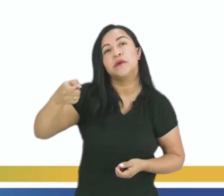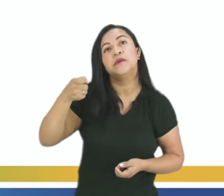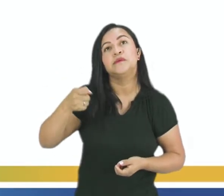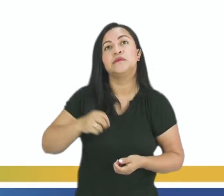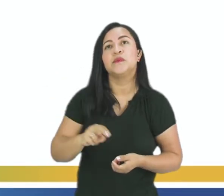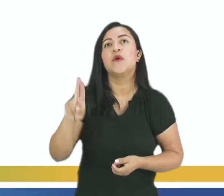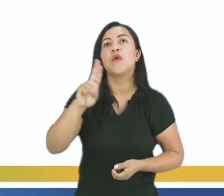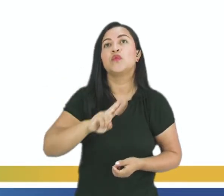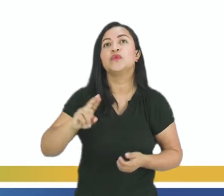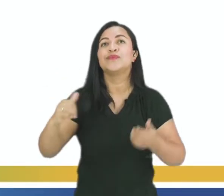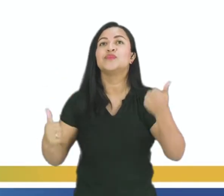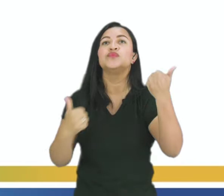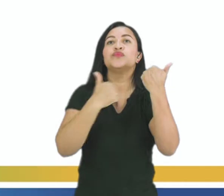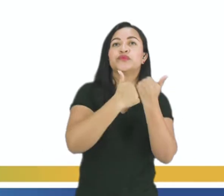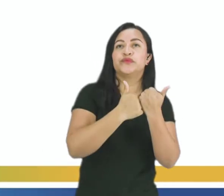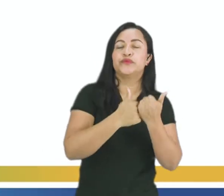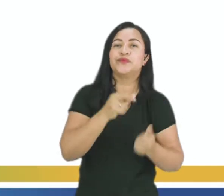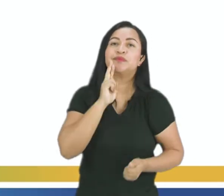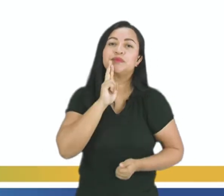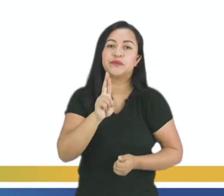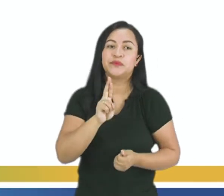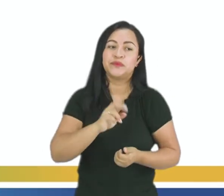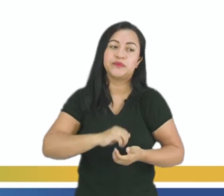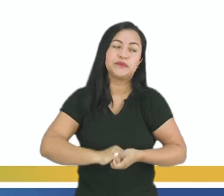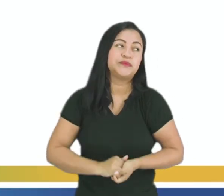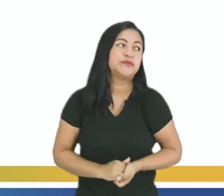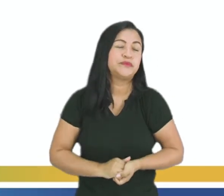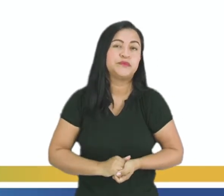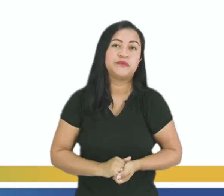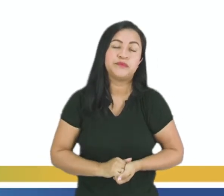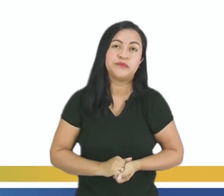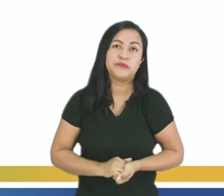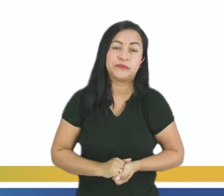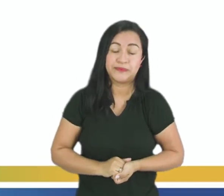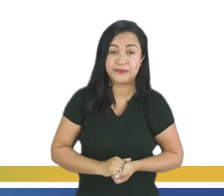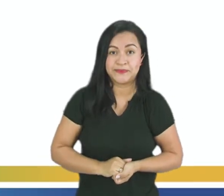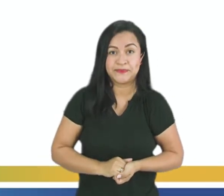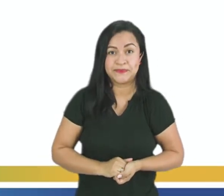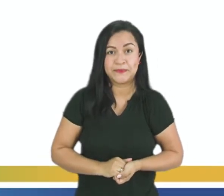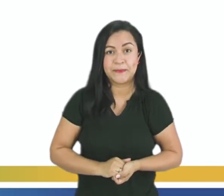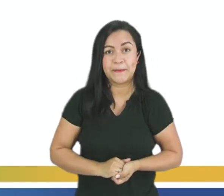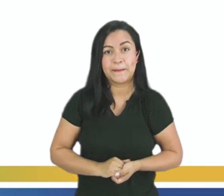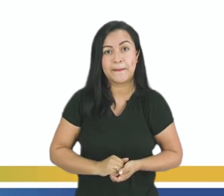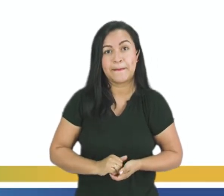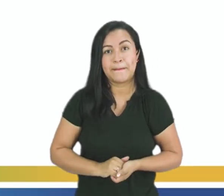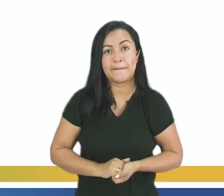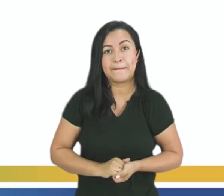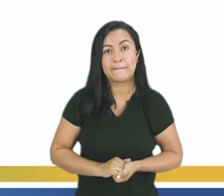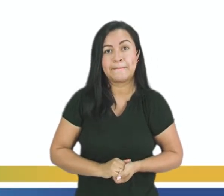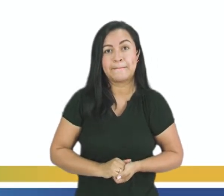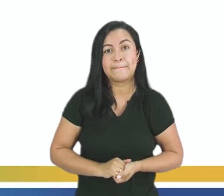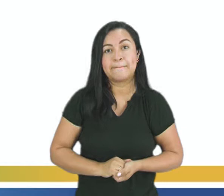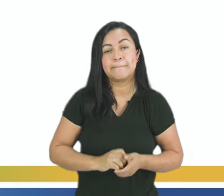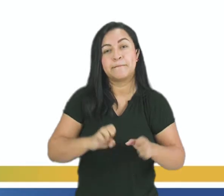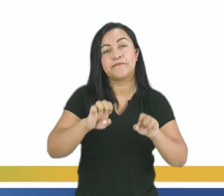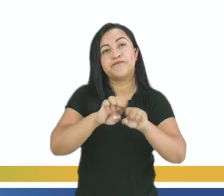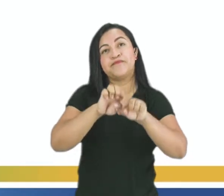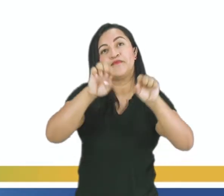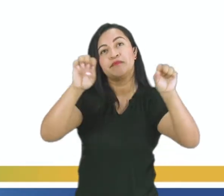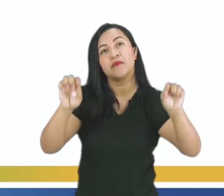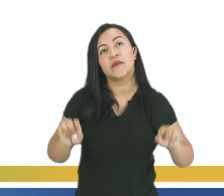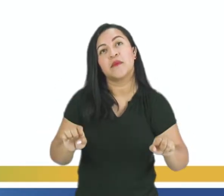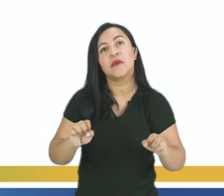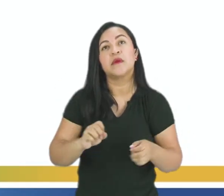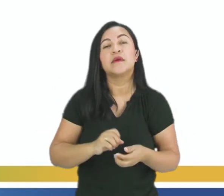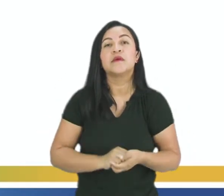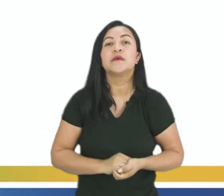método da substituição para resolver esse sistema. Isso não impede que, se